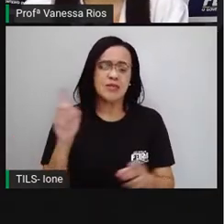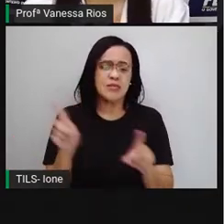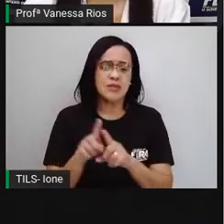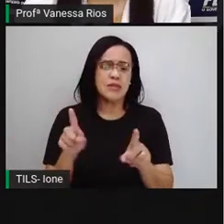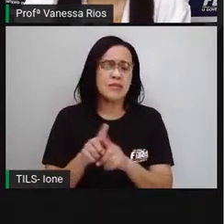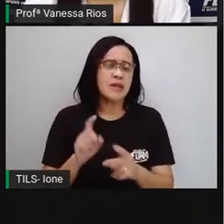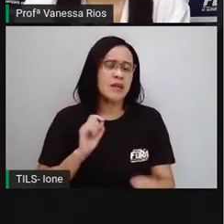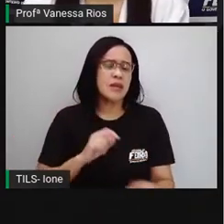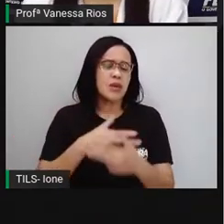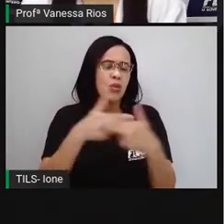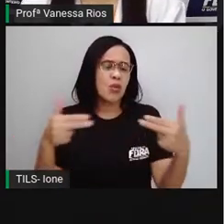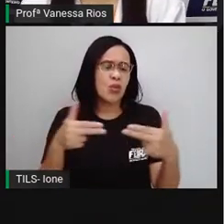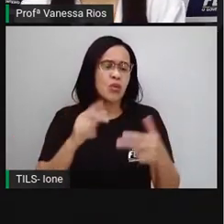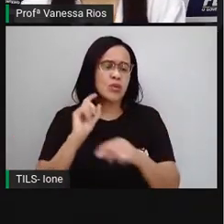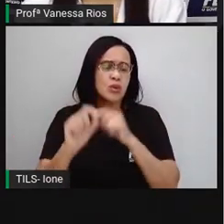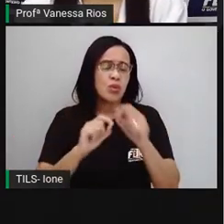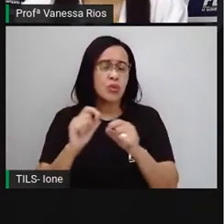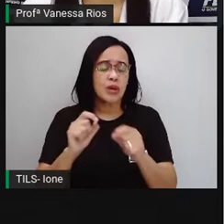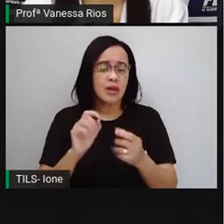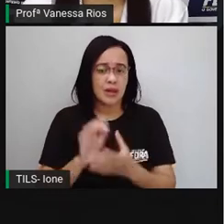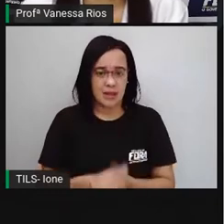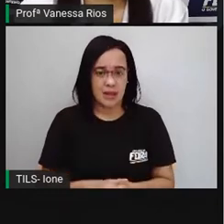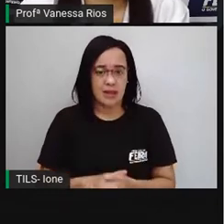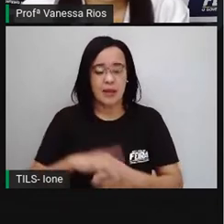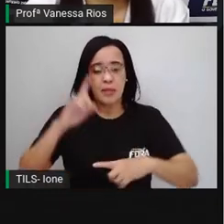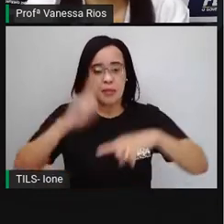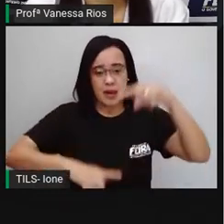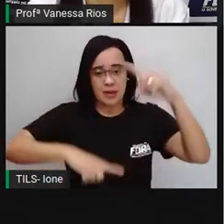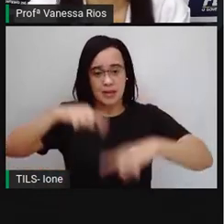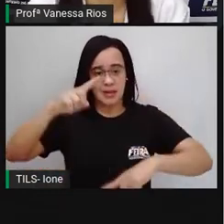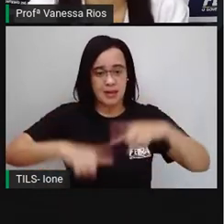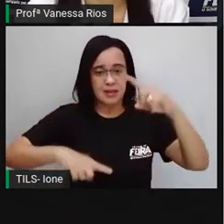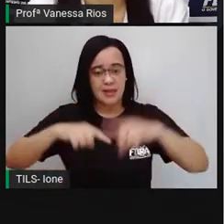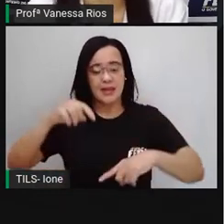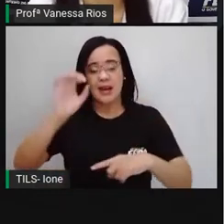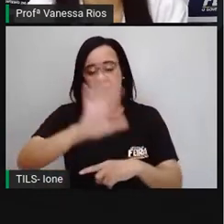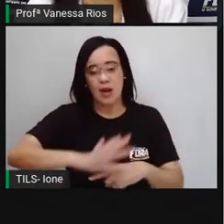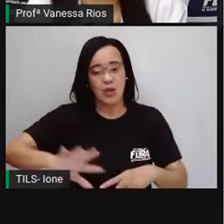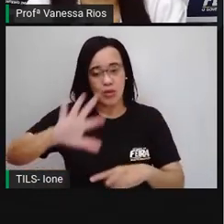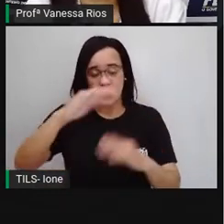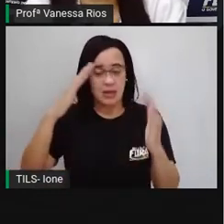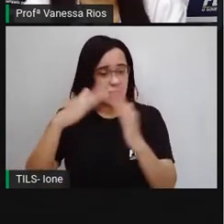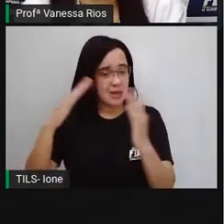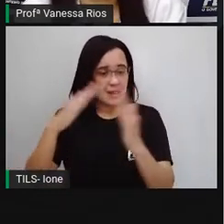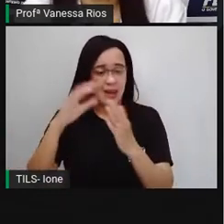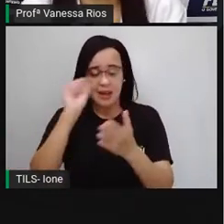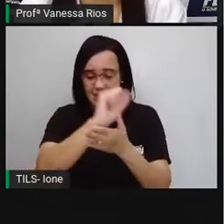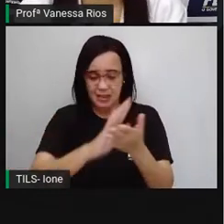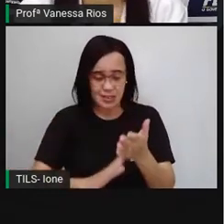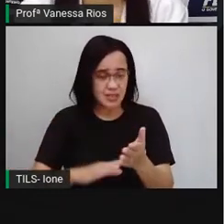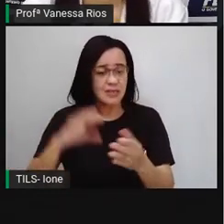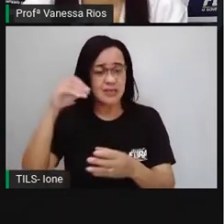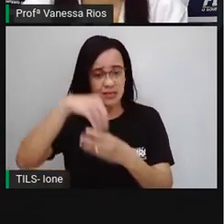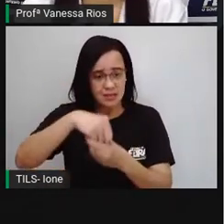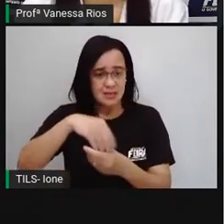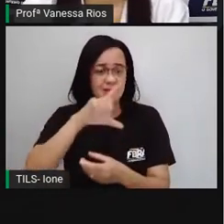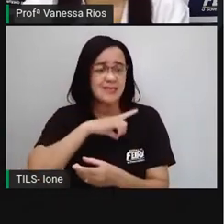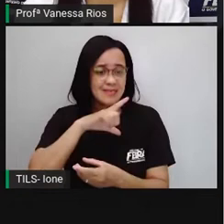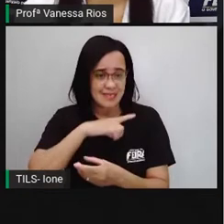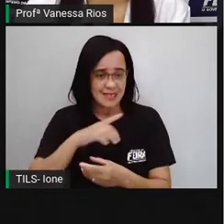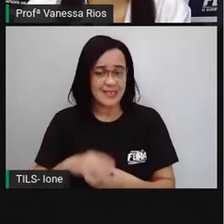objetos, né, dos diversos tipos de materiais que nos cercam em nossas atividades cotidianas, elas